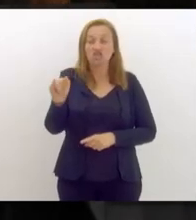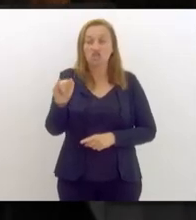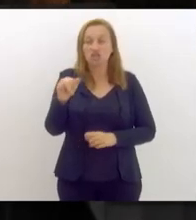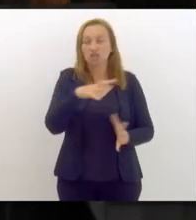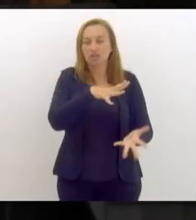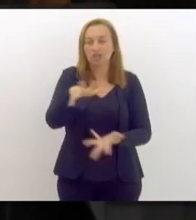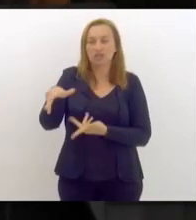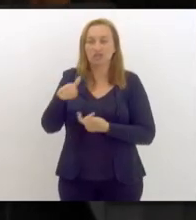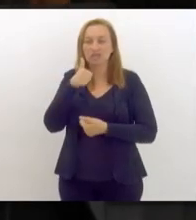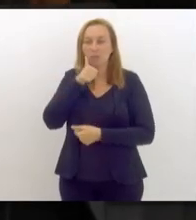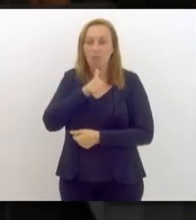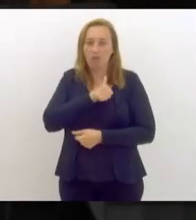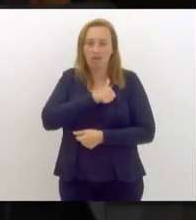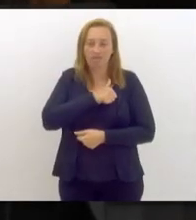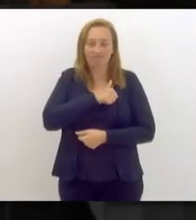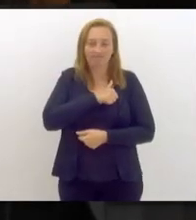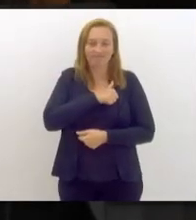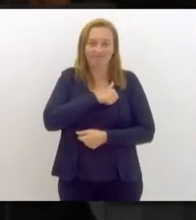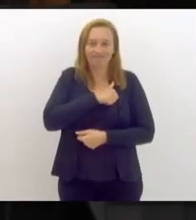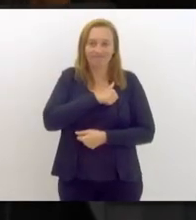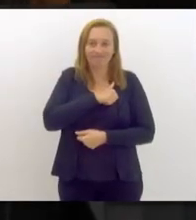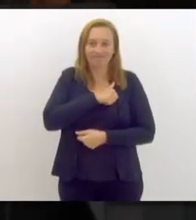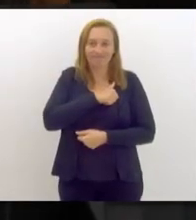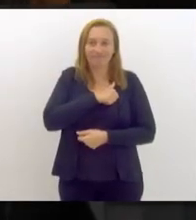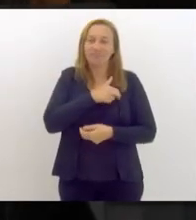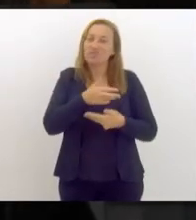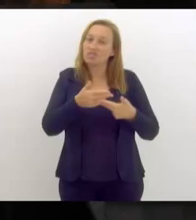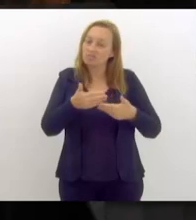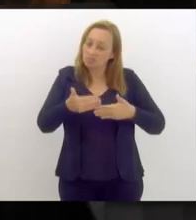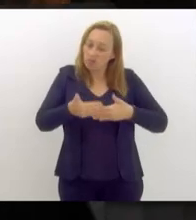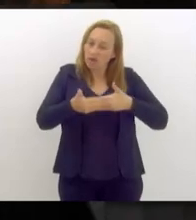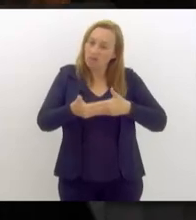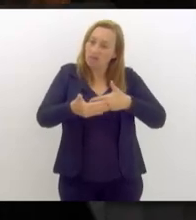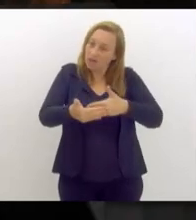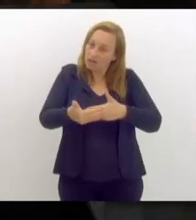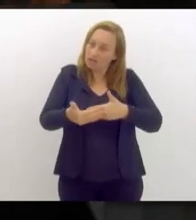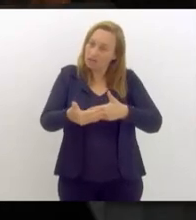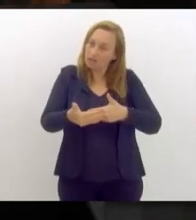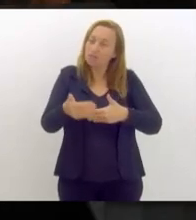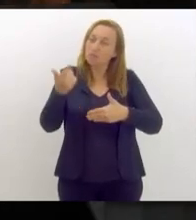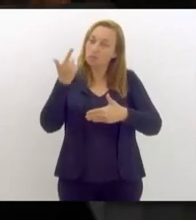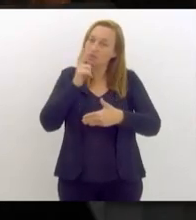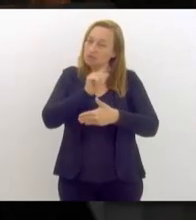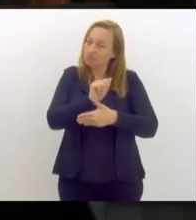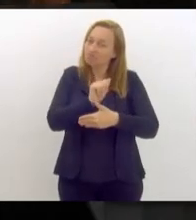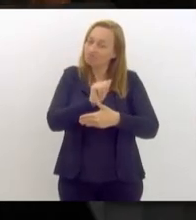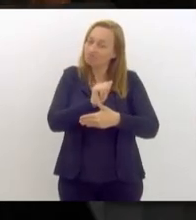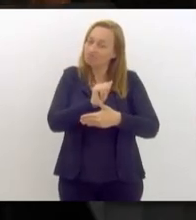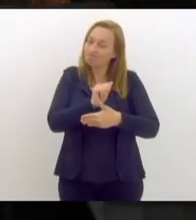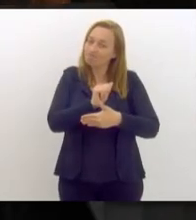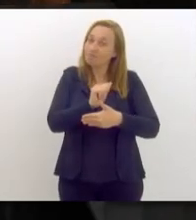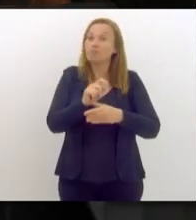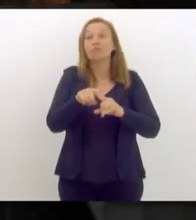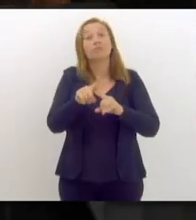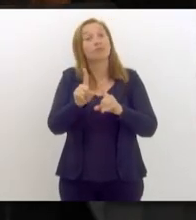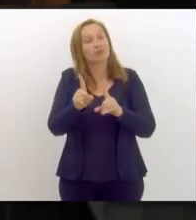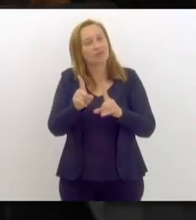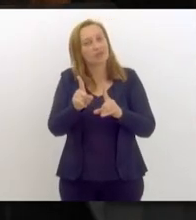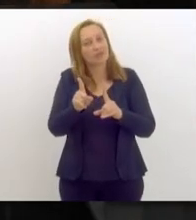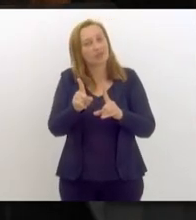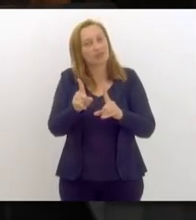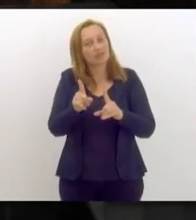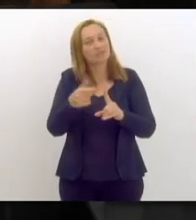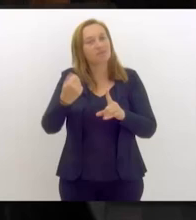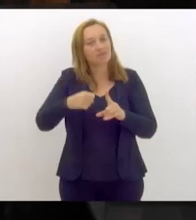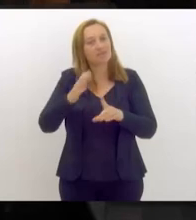da mulher muitos avanços foram conseguidos mas há muito que